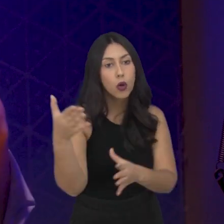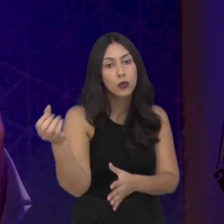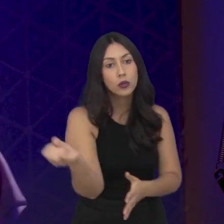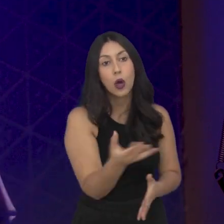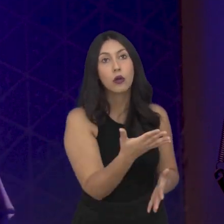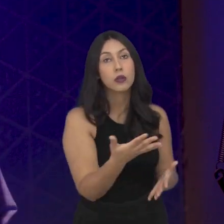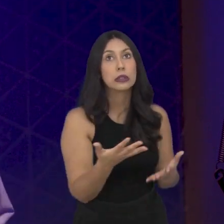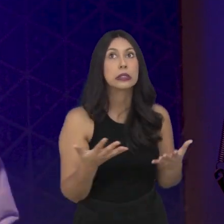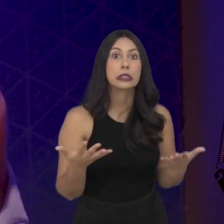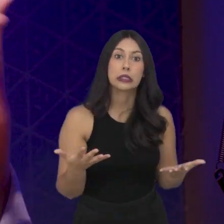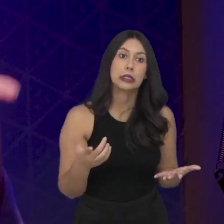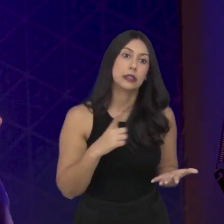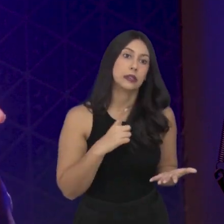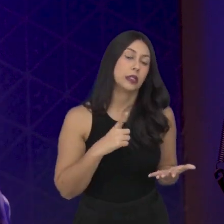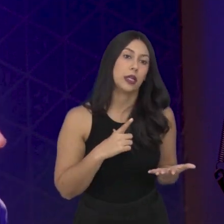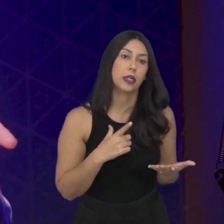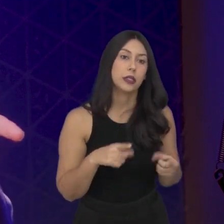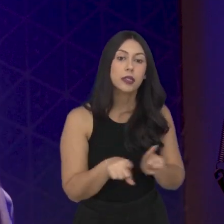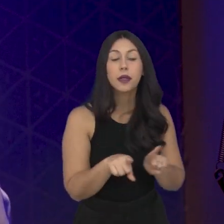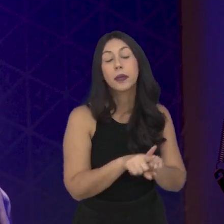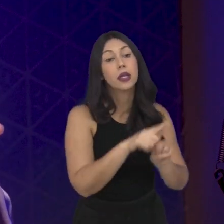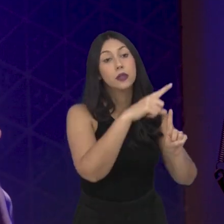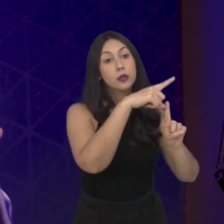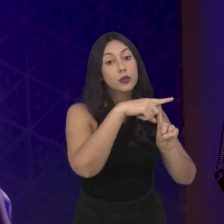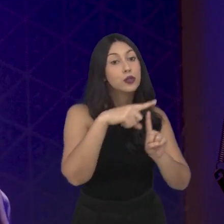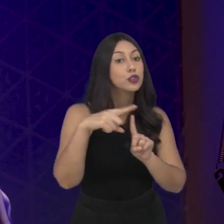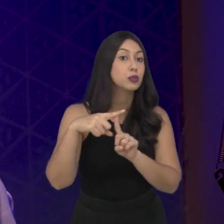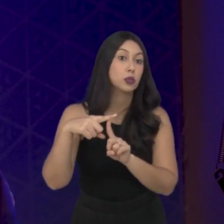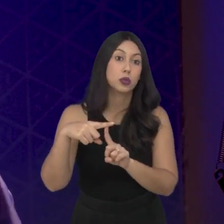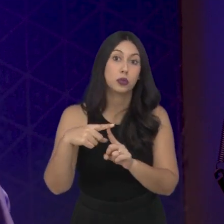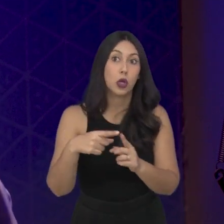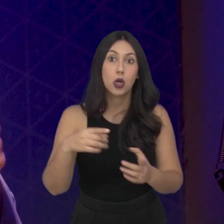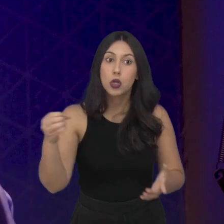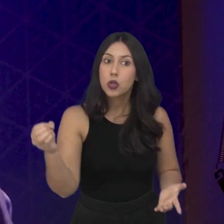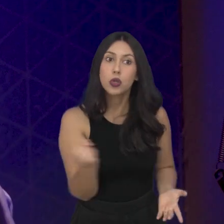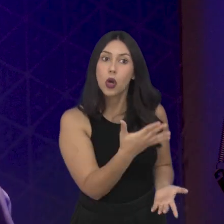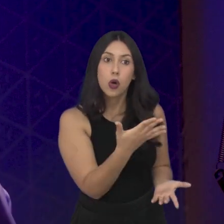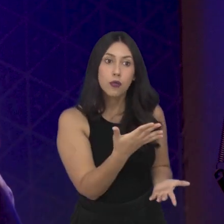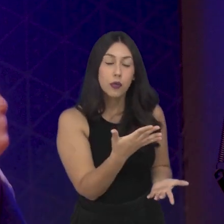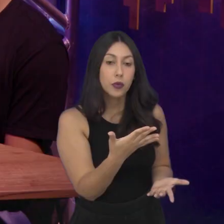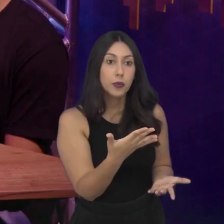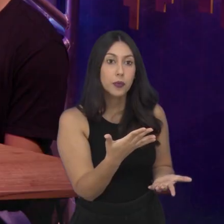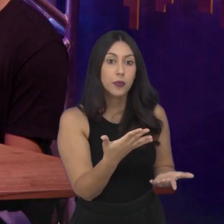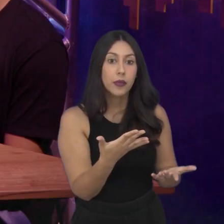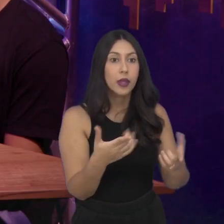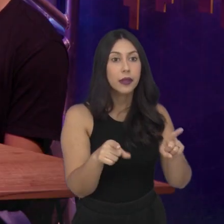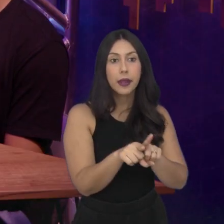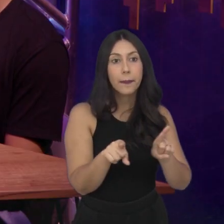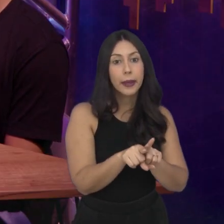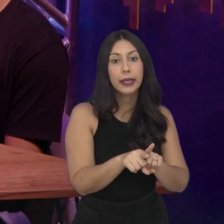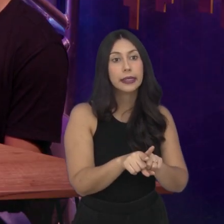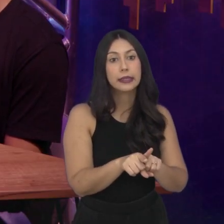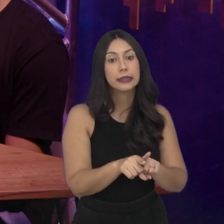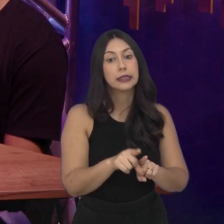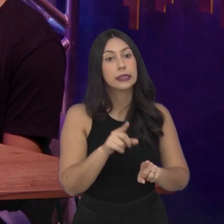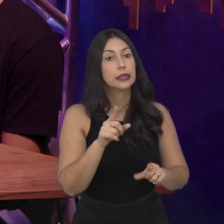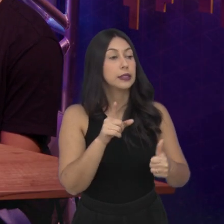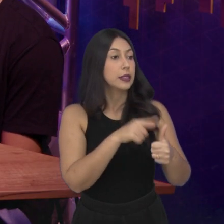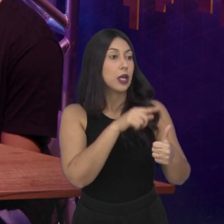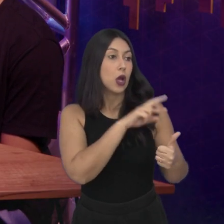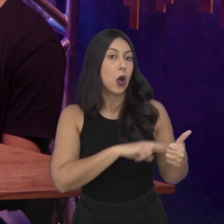gente tem os gêneros que a gente vai chamar de atuais, e daí entra as subdivisões, né?